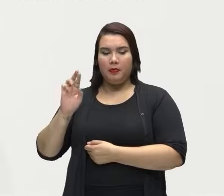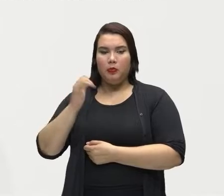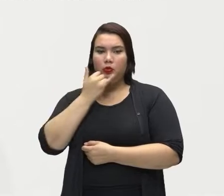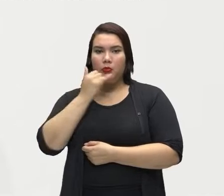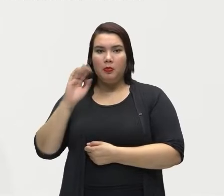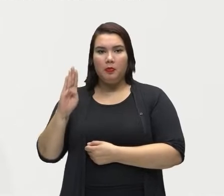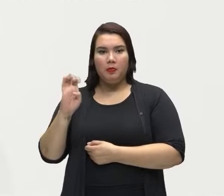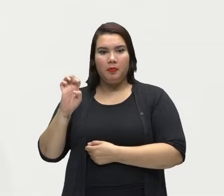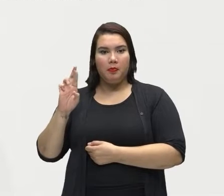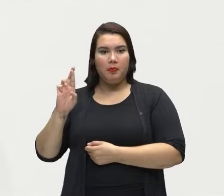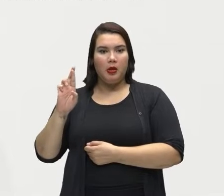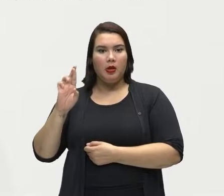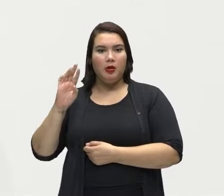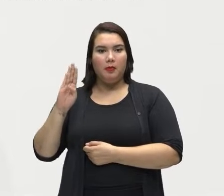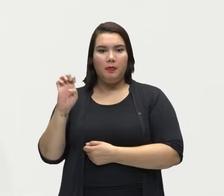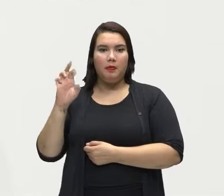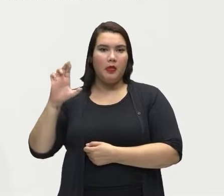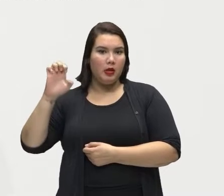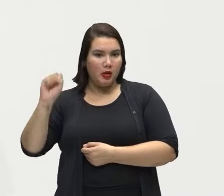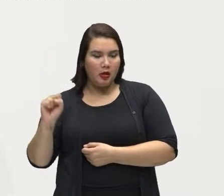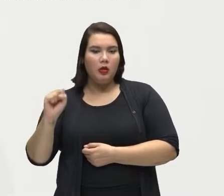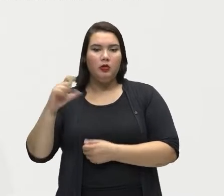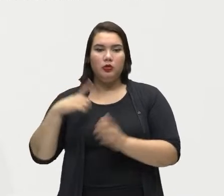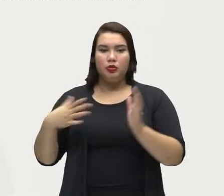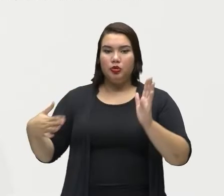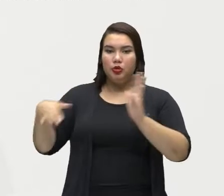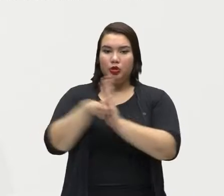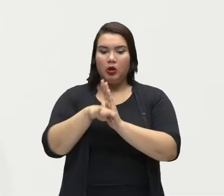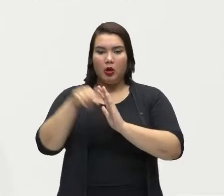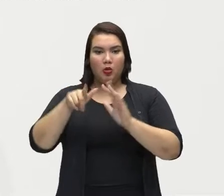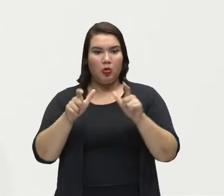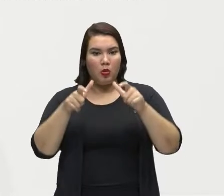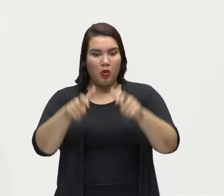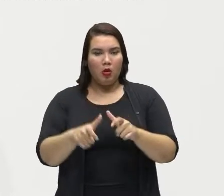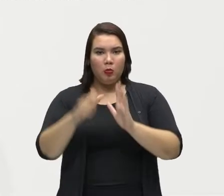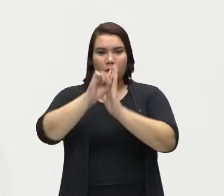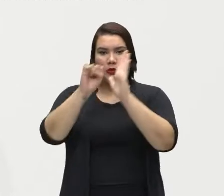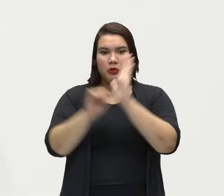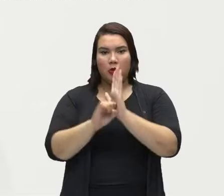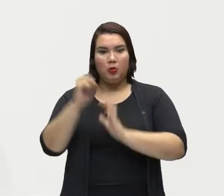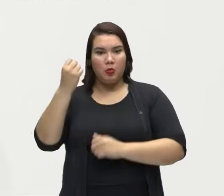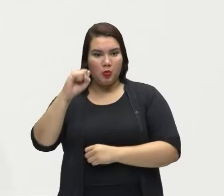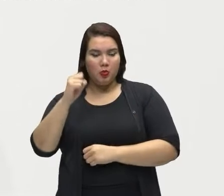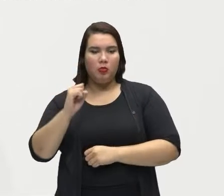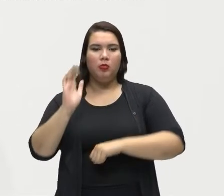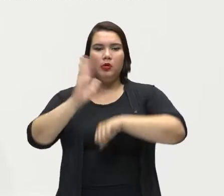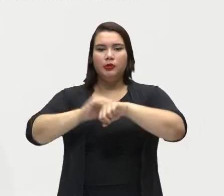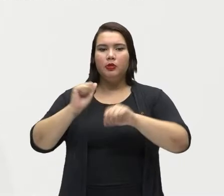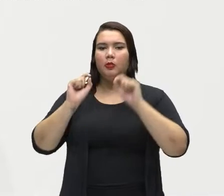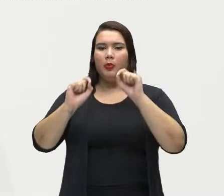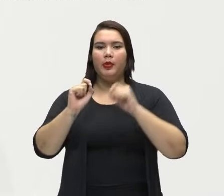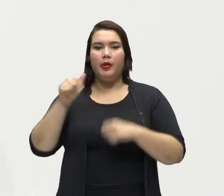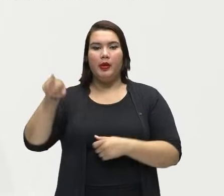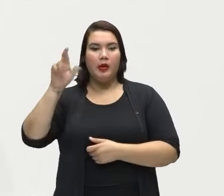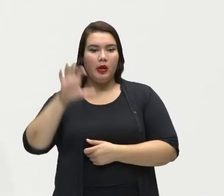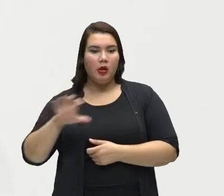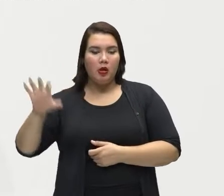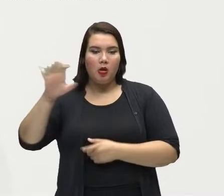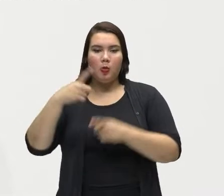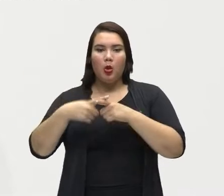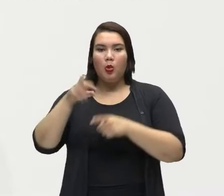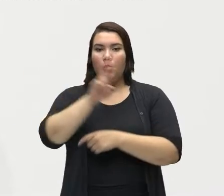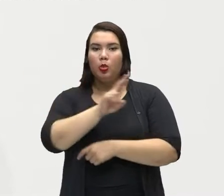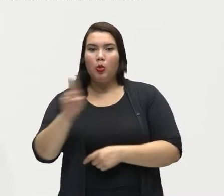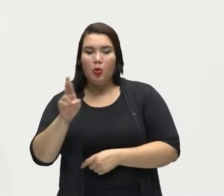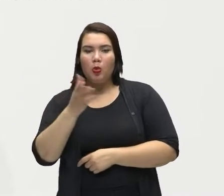à região do Império de Gana por volta do século VIII, chamavam a região de Gana, pois esse era o título do